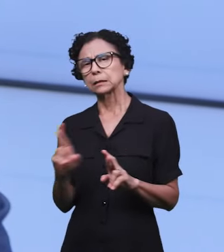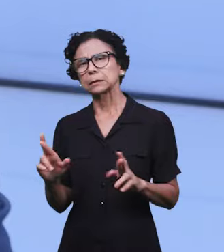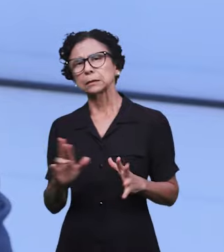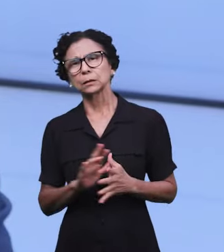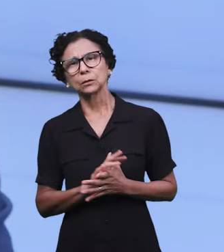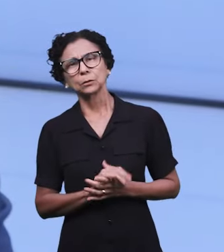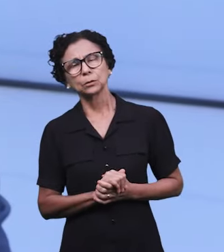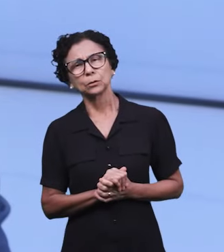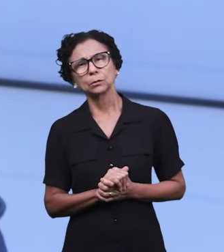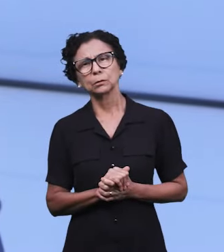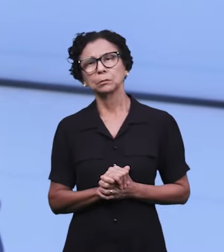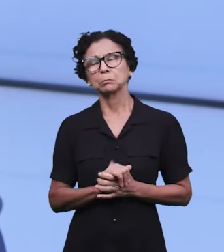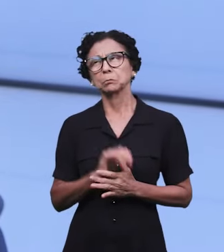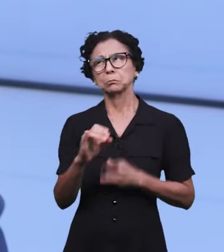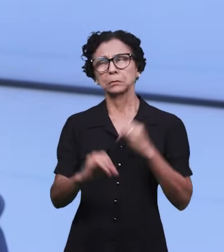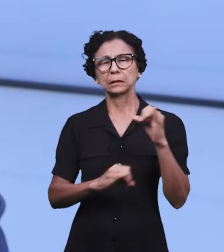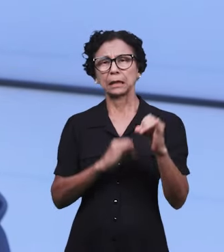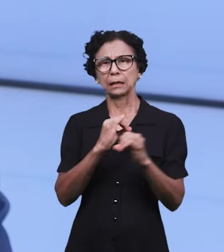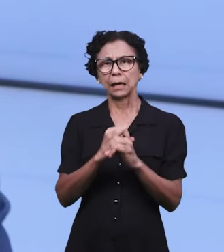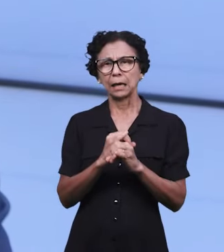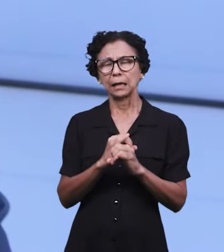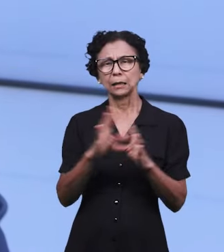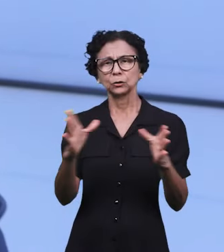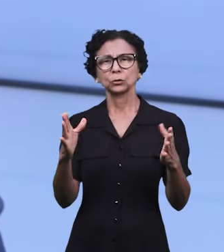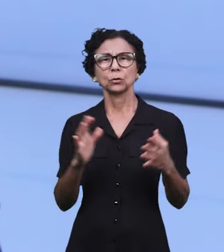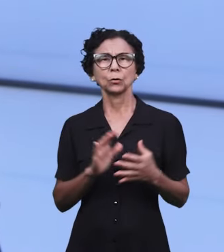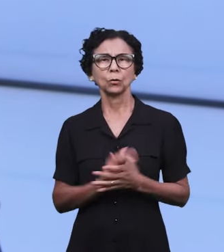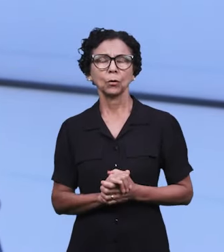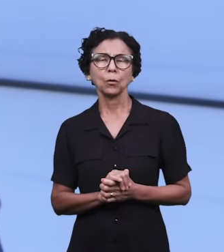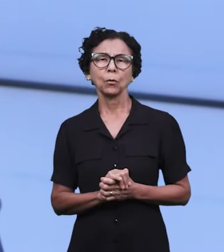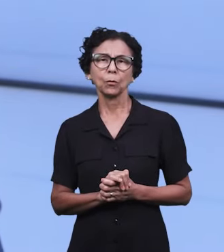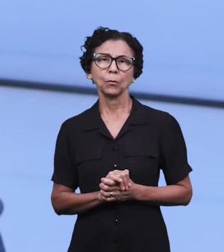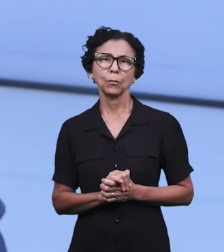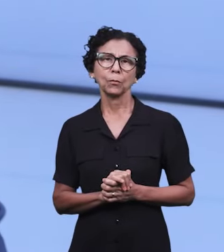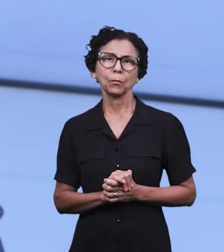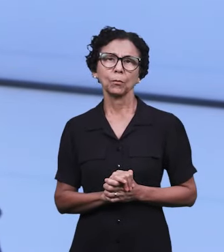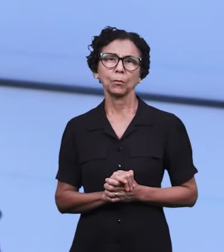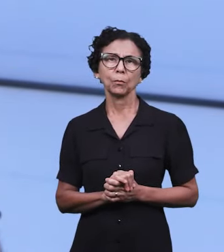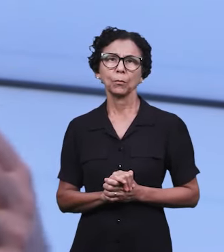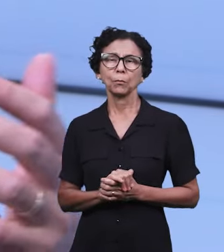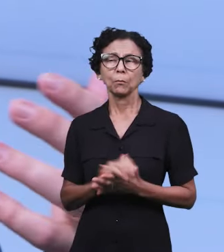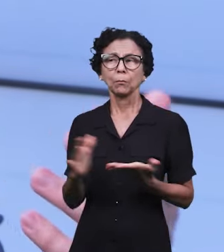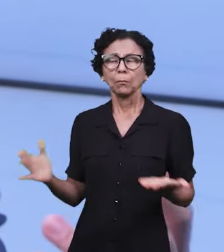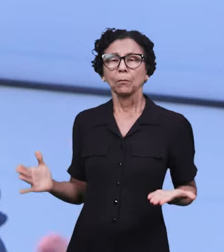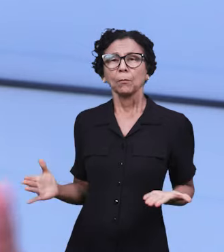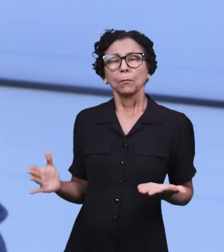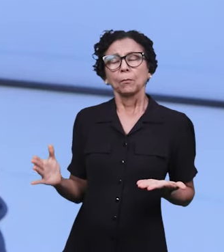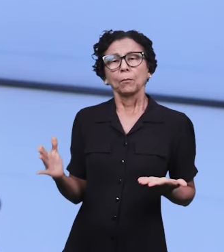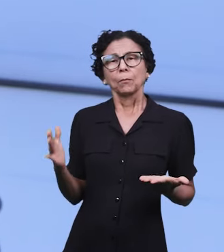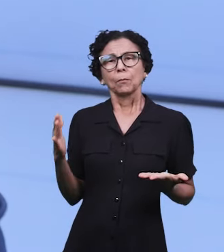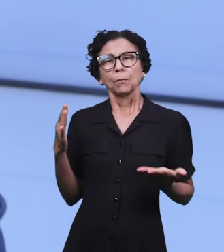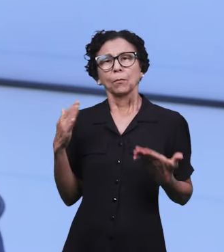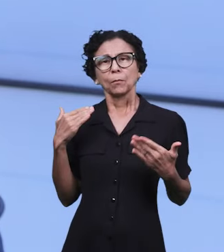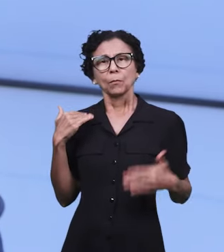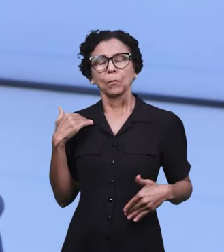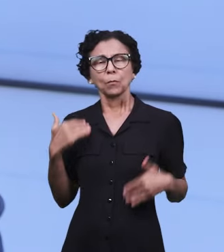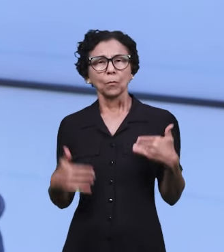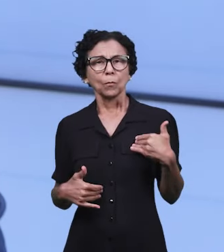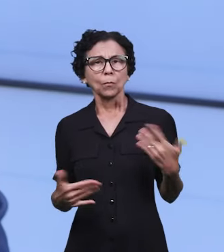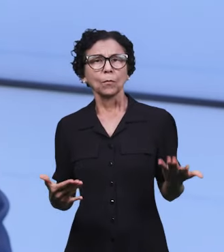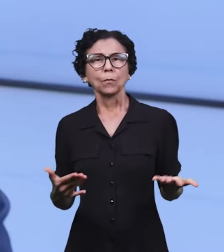eletrônico ele já é regido pelas leis normais e códigos que nós conhecemos Então algumas coisas estão no código civil outras